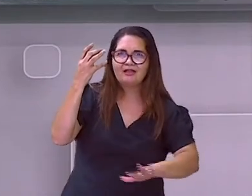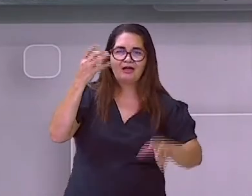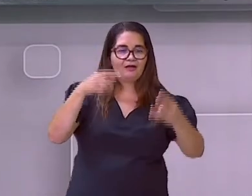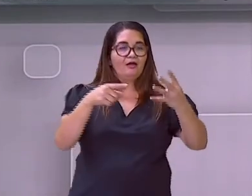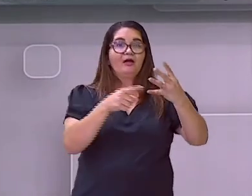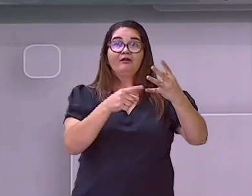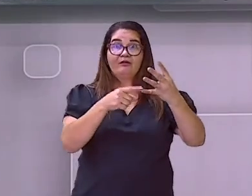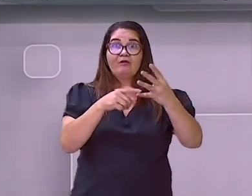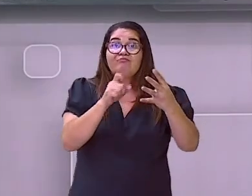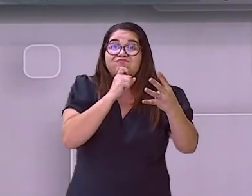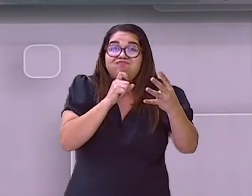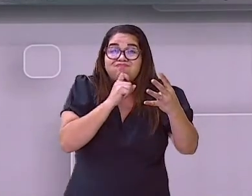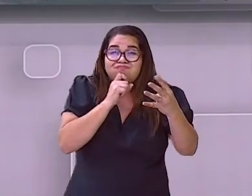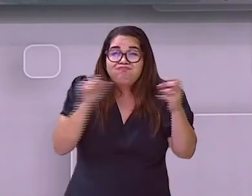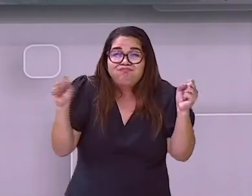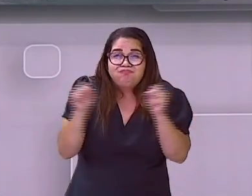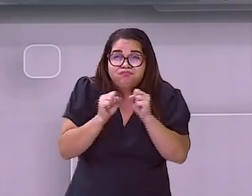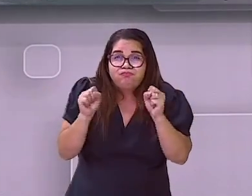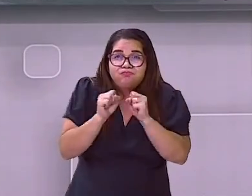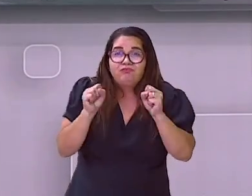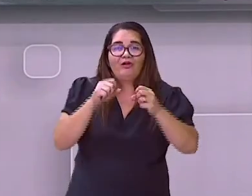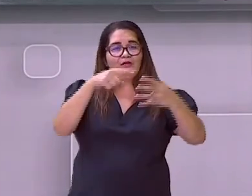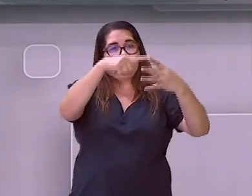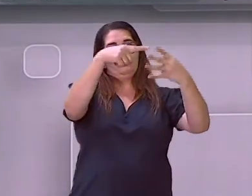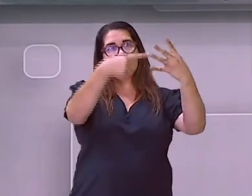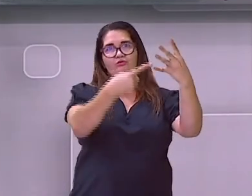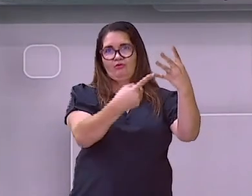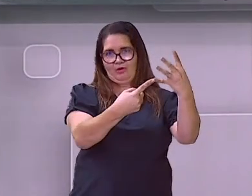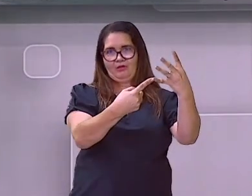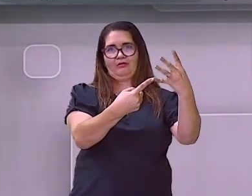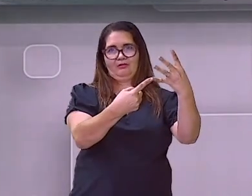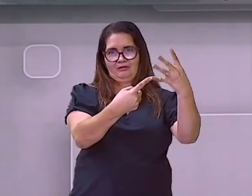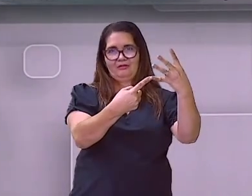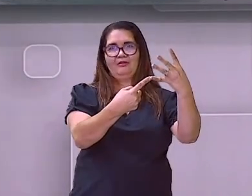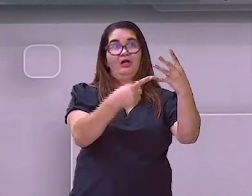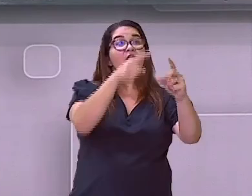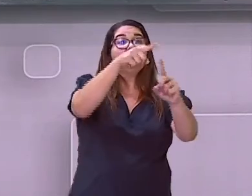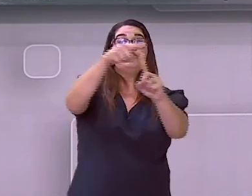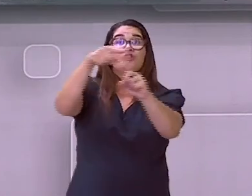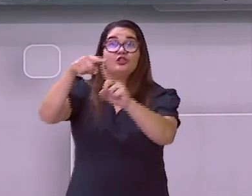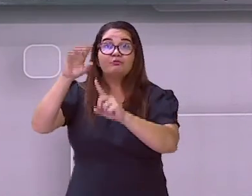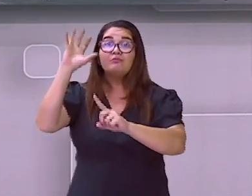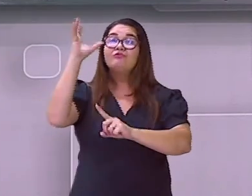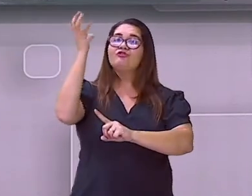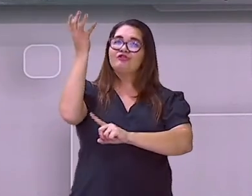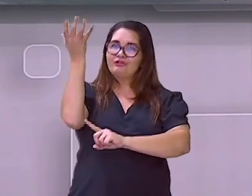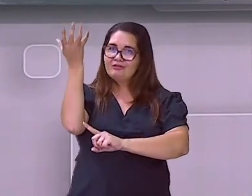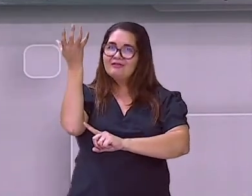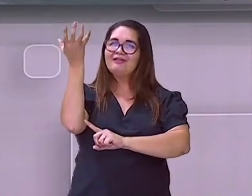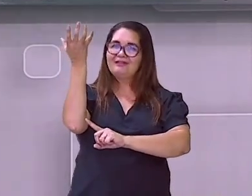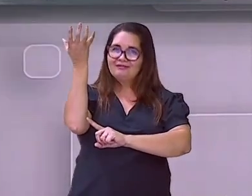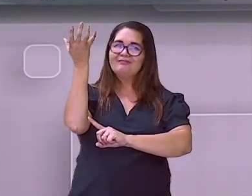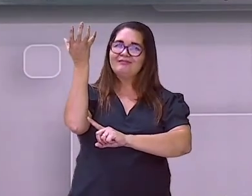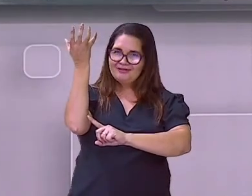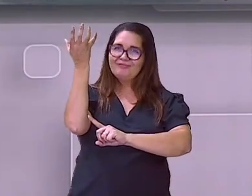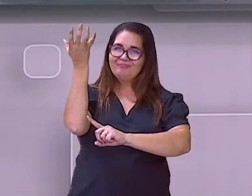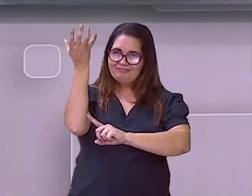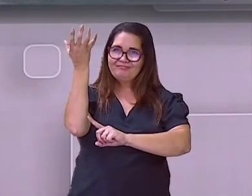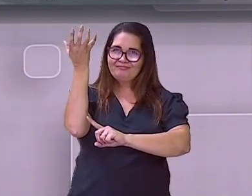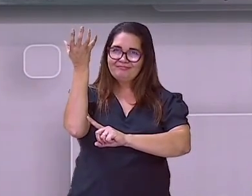Bem caracterizado. Diferente da gente, né? Ah, chegou o inverno, o restante é